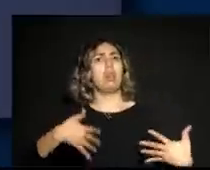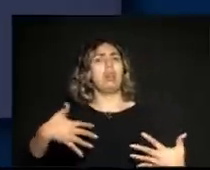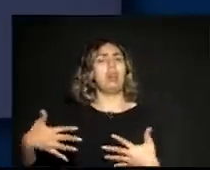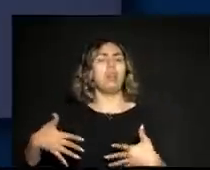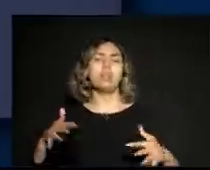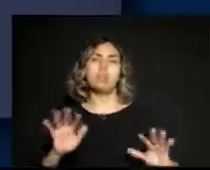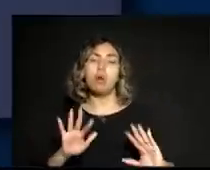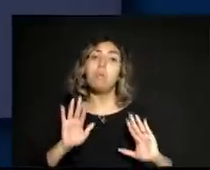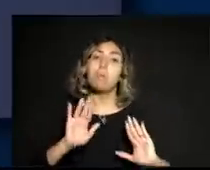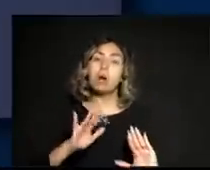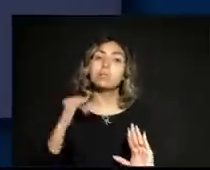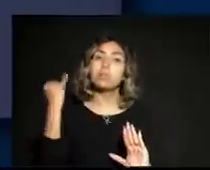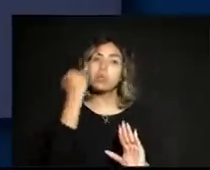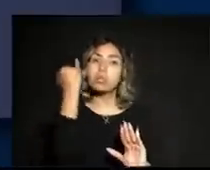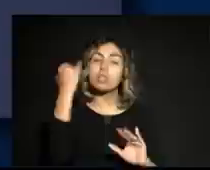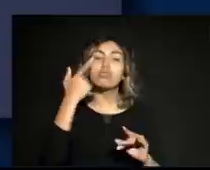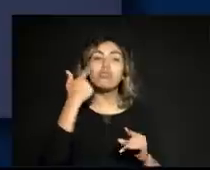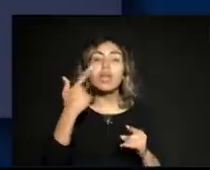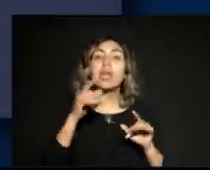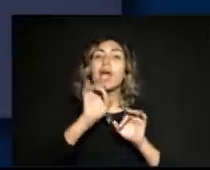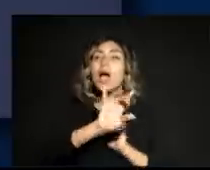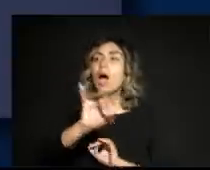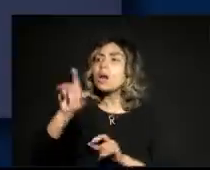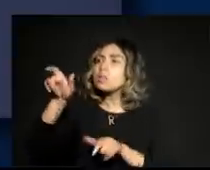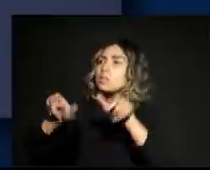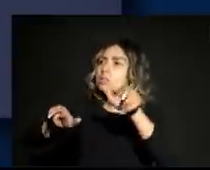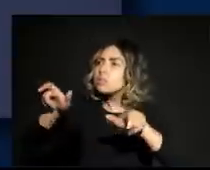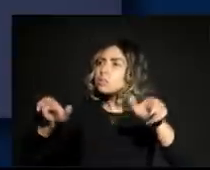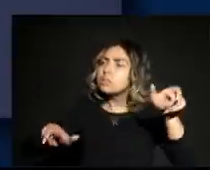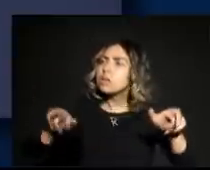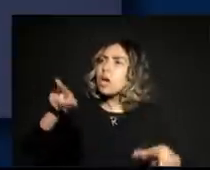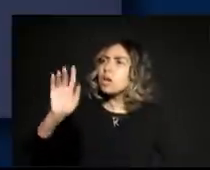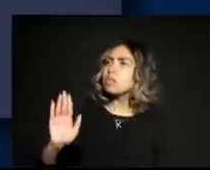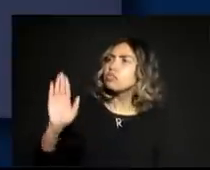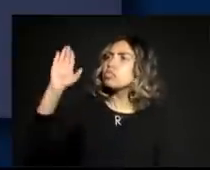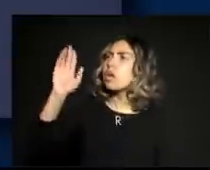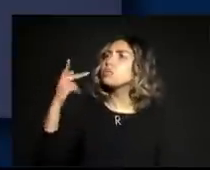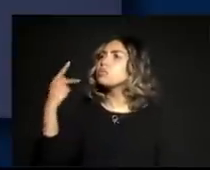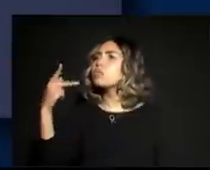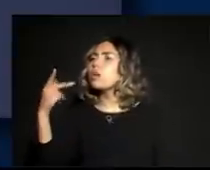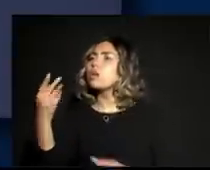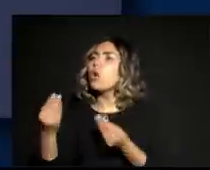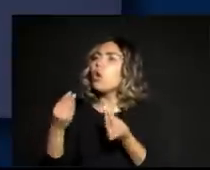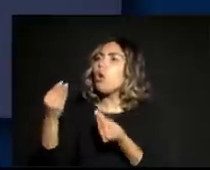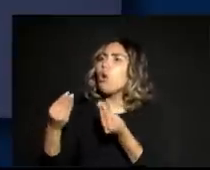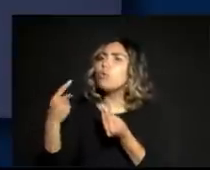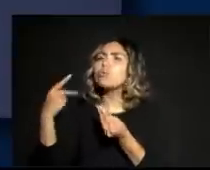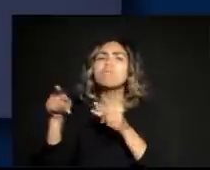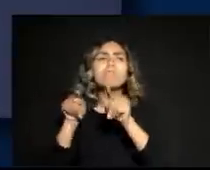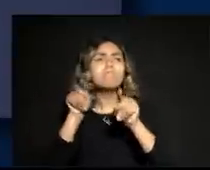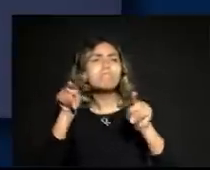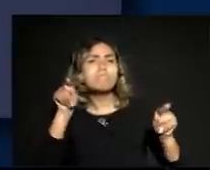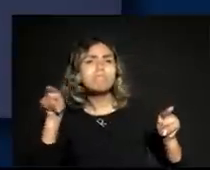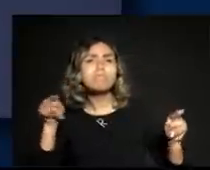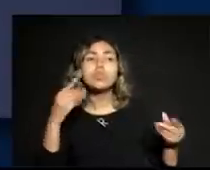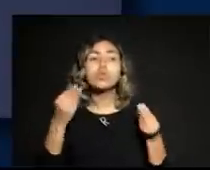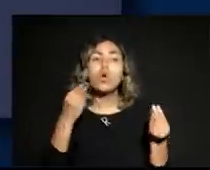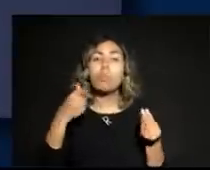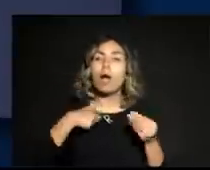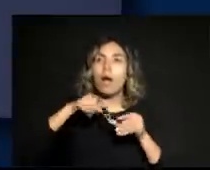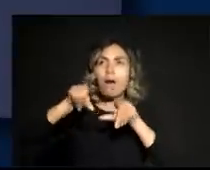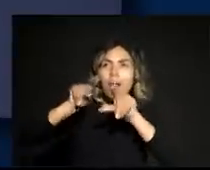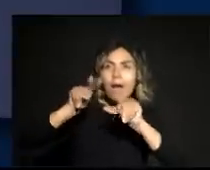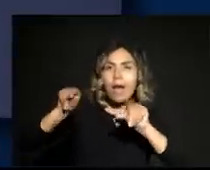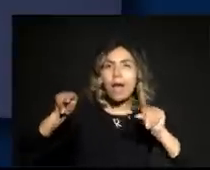mas que vamos analisar as políticas de cada de cada candidato do Futuro Presidente é para